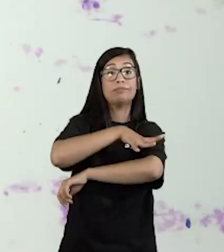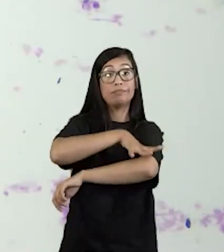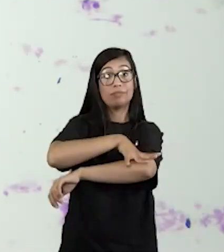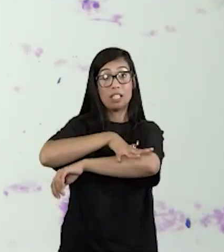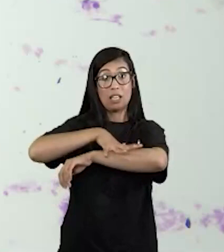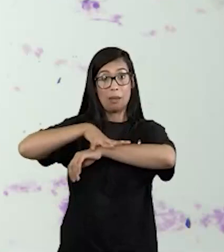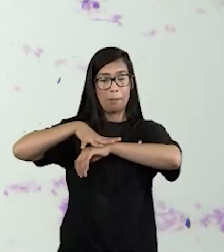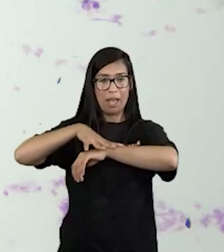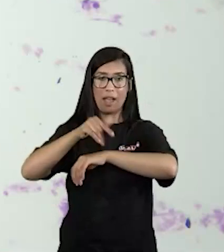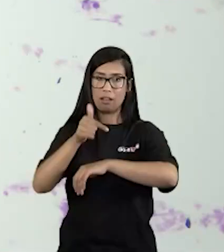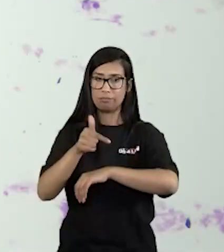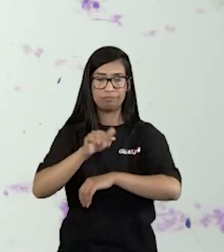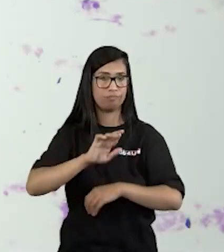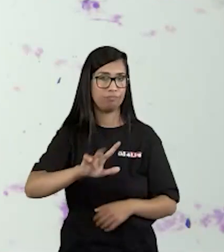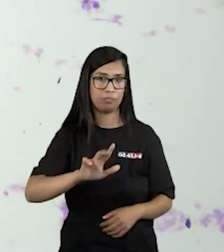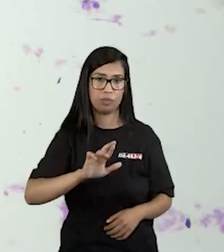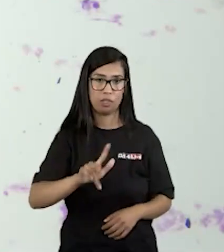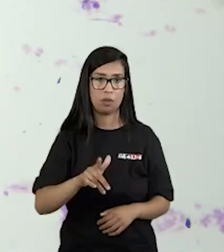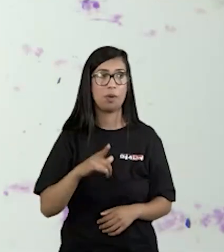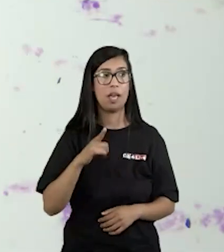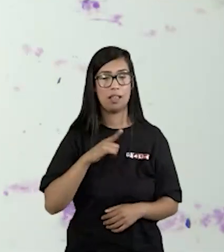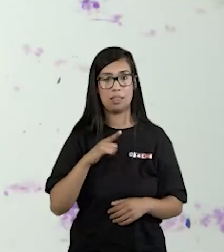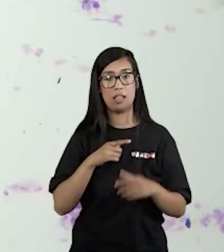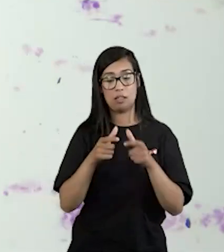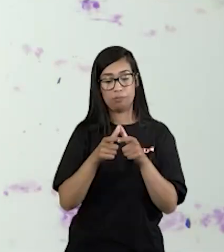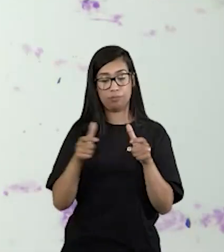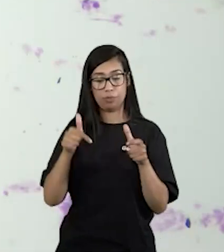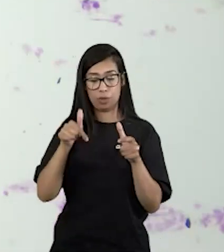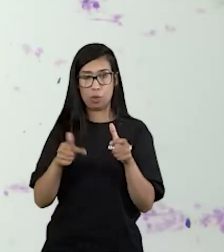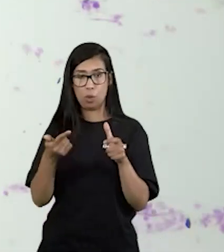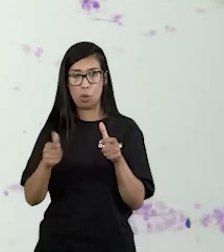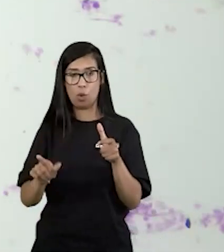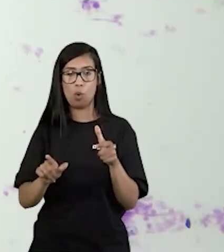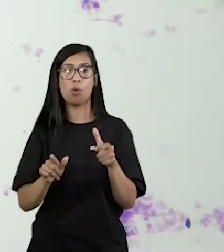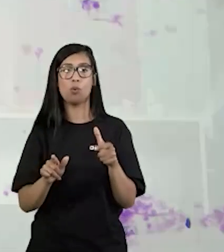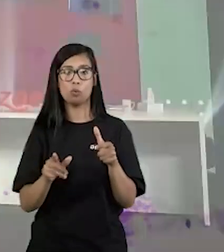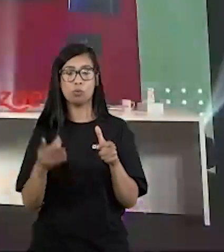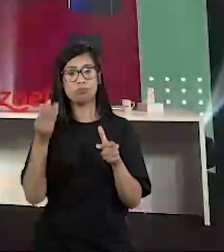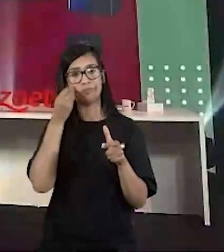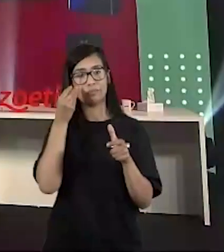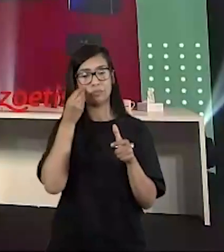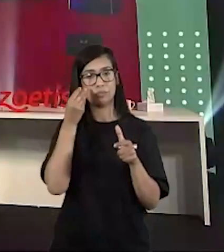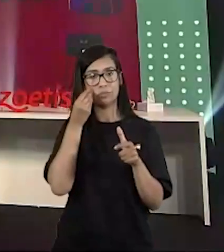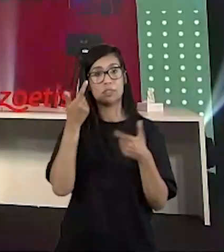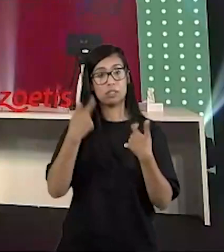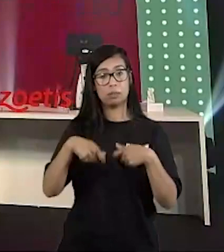uma lâminazinha de dermatófito também, através dessa